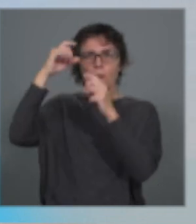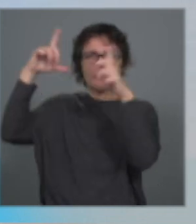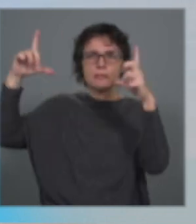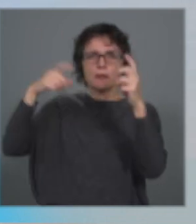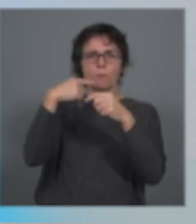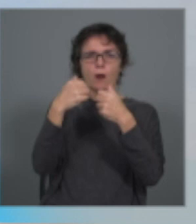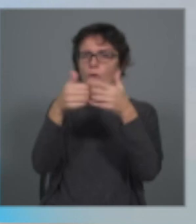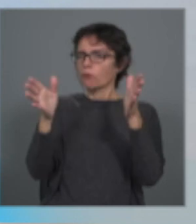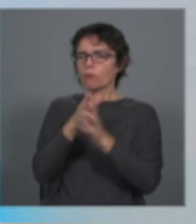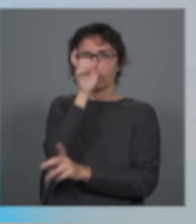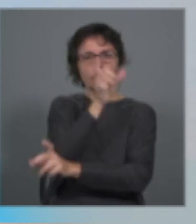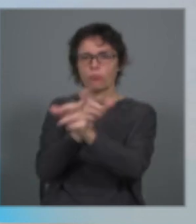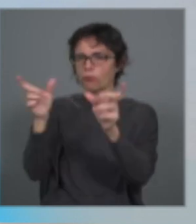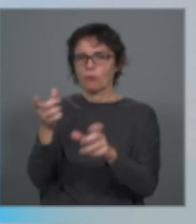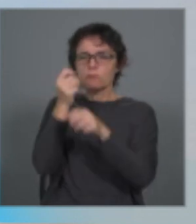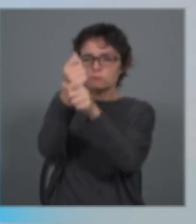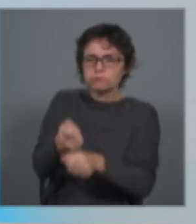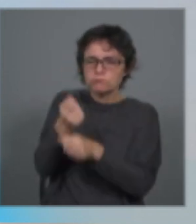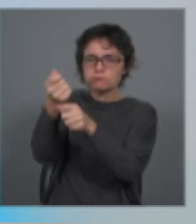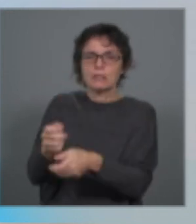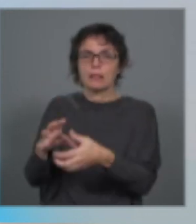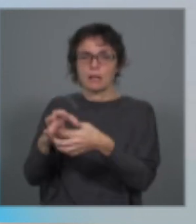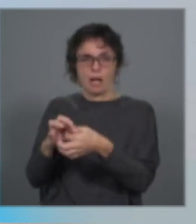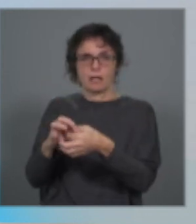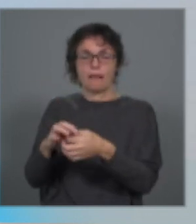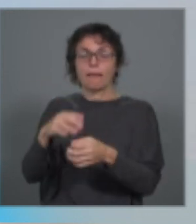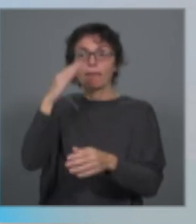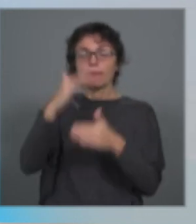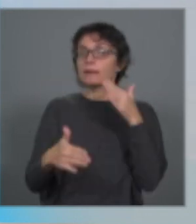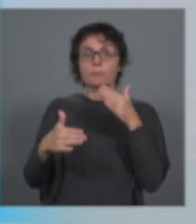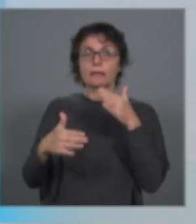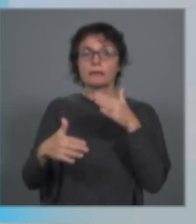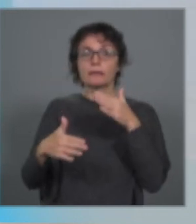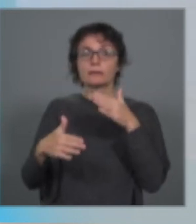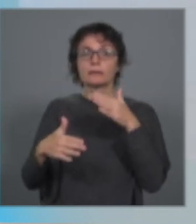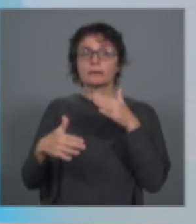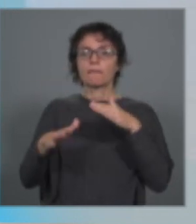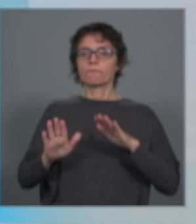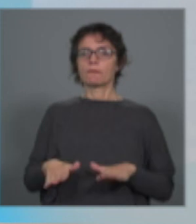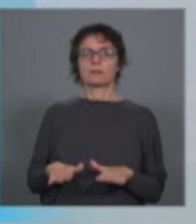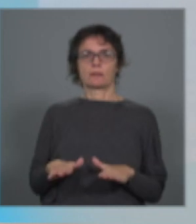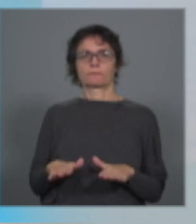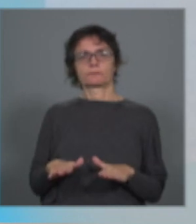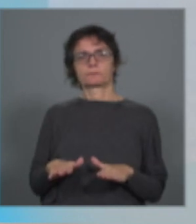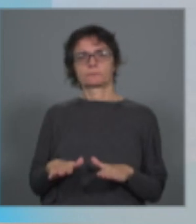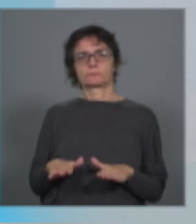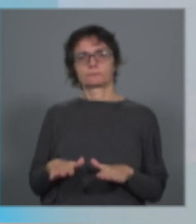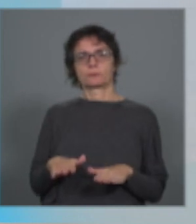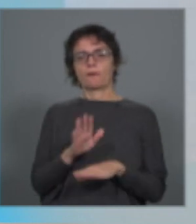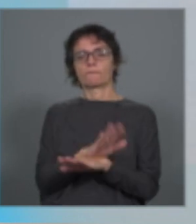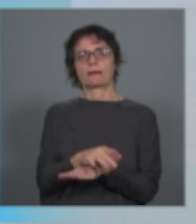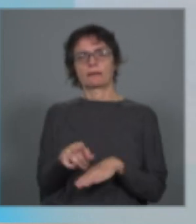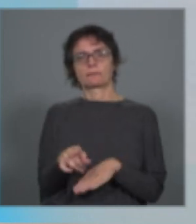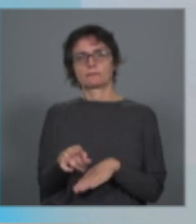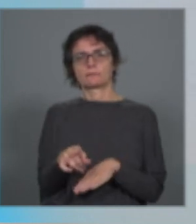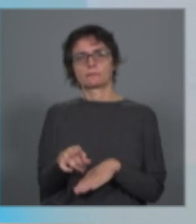todos do mundo inteiro de repente resolvem fazer greve. O que é que acontece à humanidade dali a 6 meses?